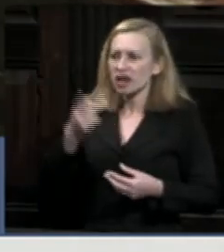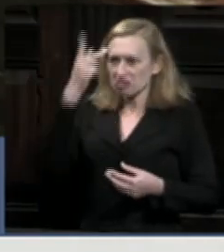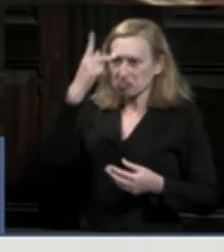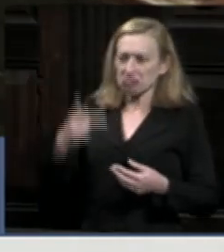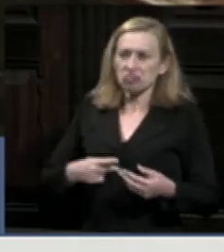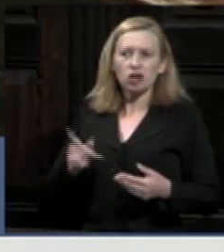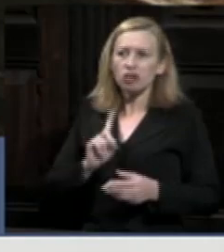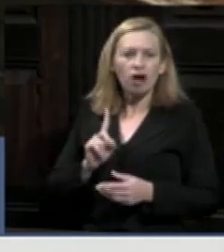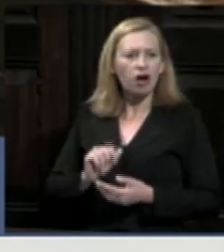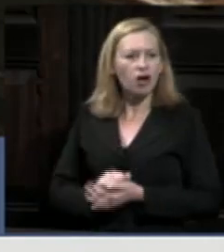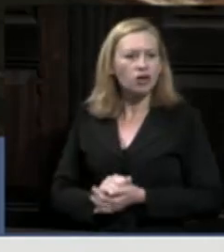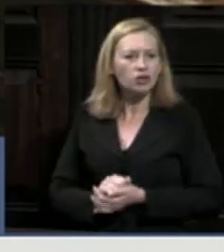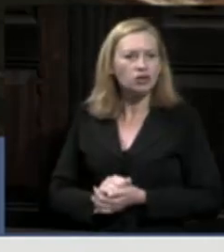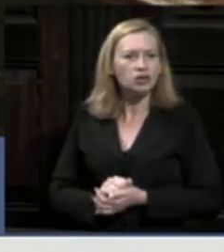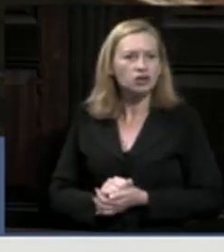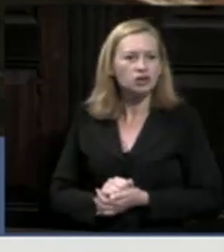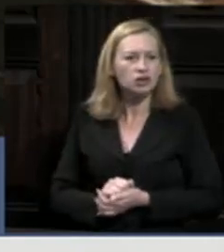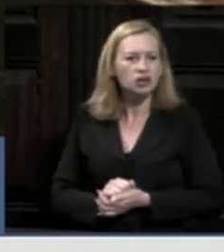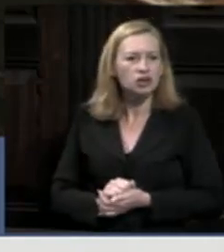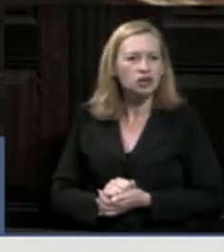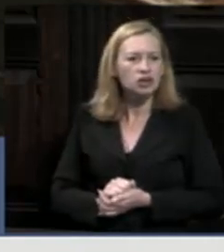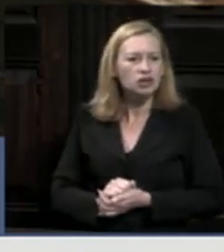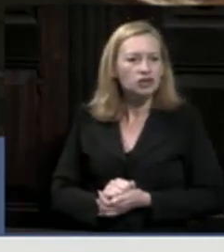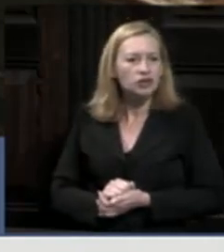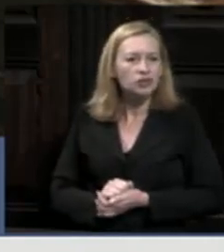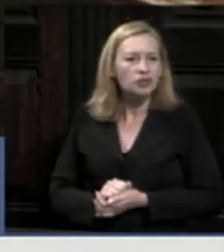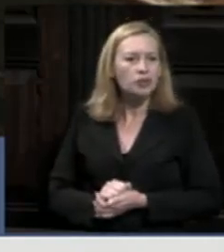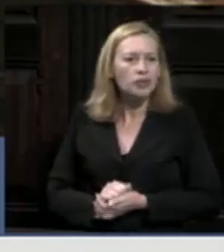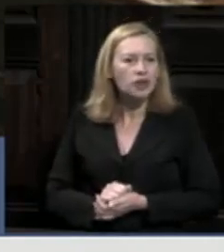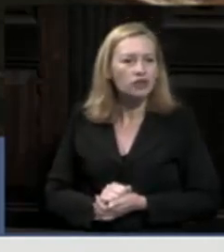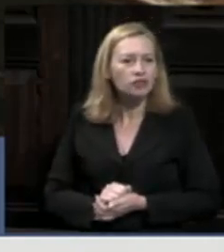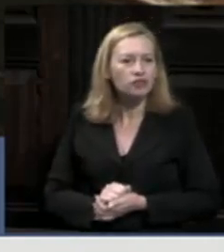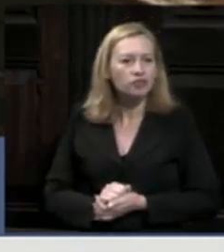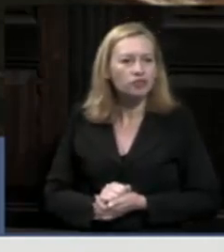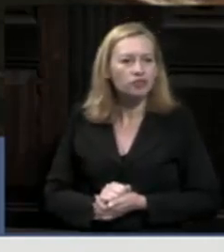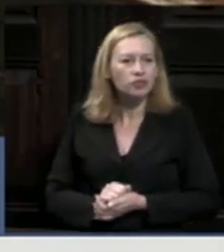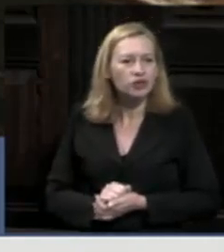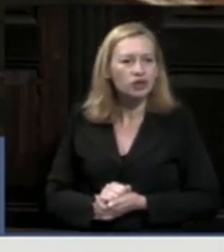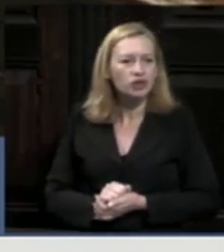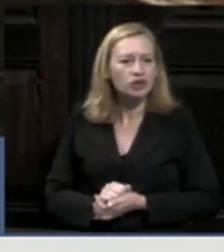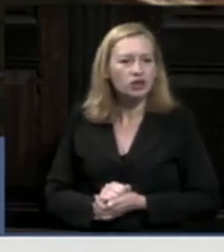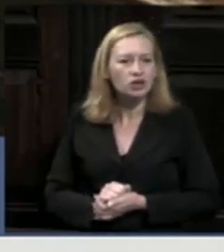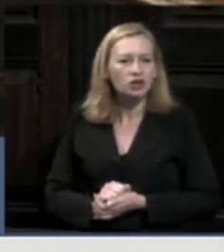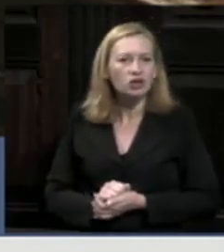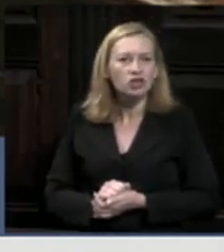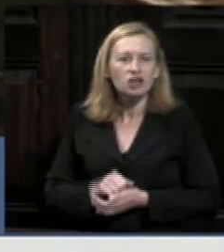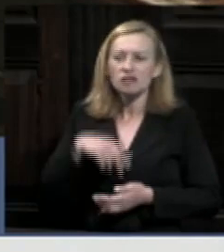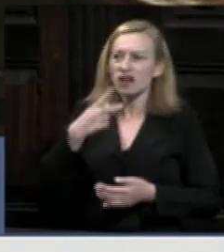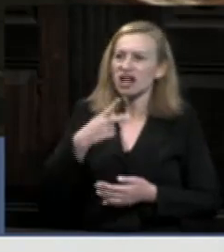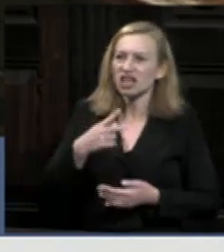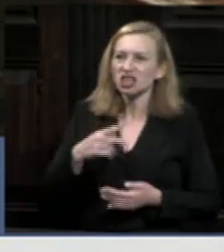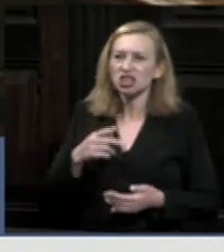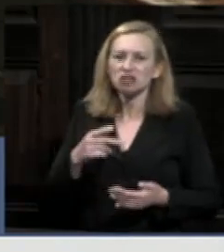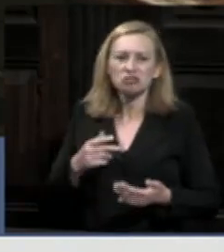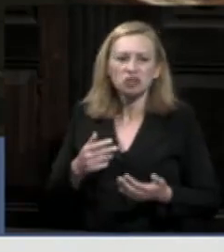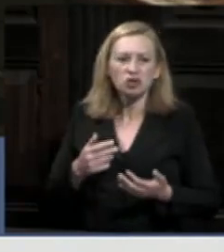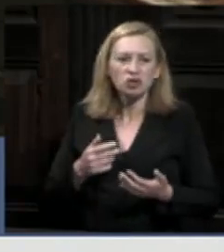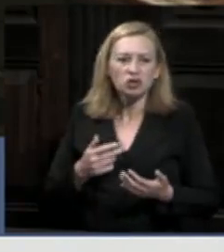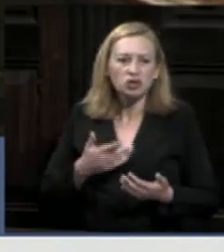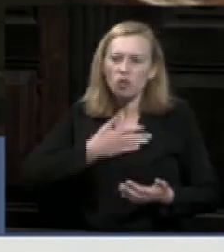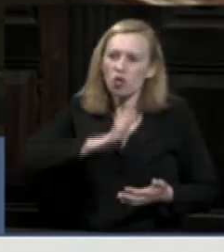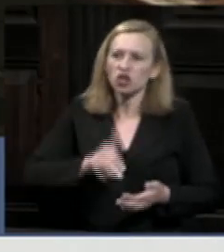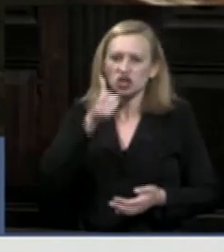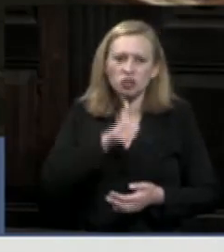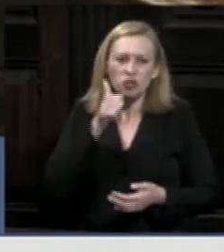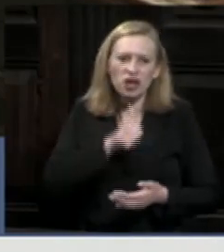a pontual disse ele falando essa outra fake news que ele defende que a mulher ganha menos do que um homem mas não estão aqui